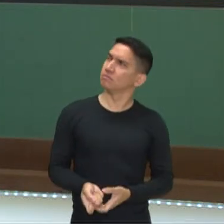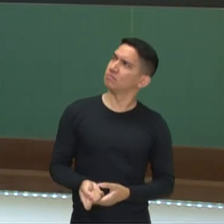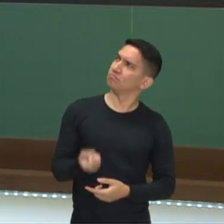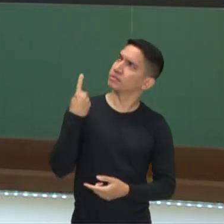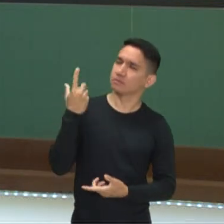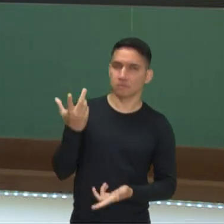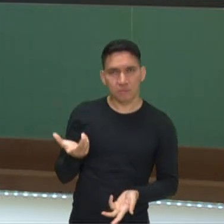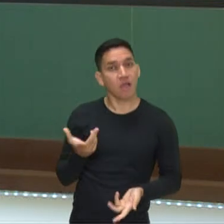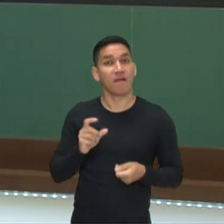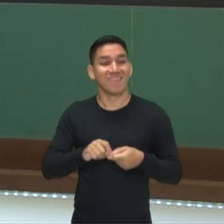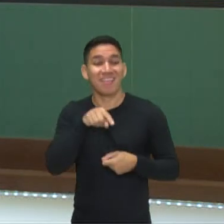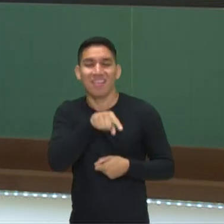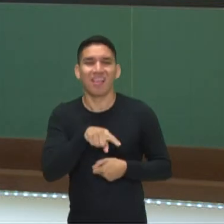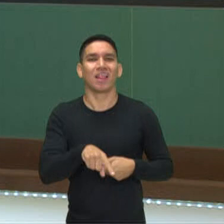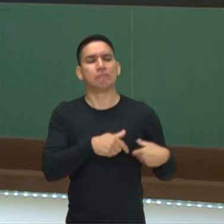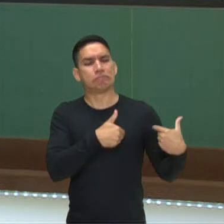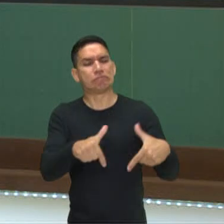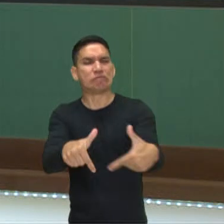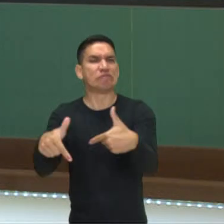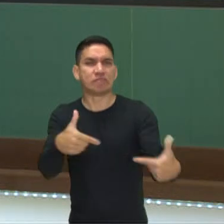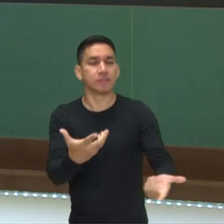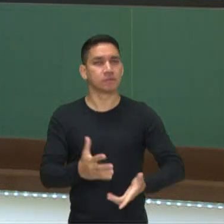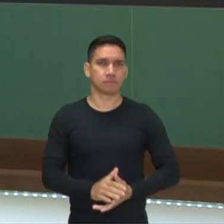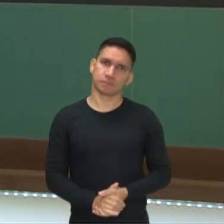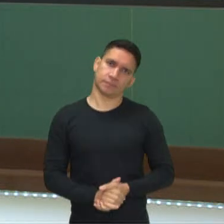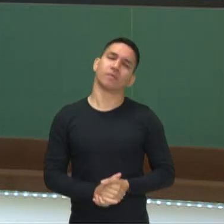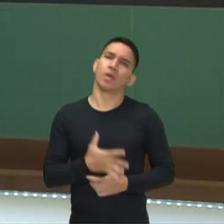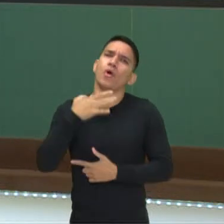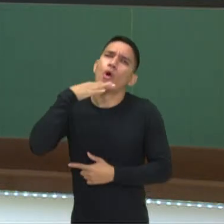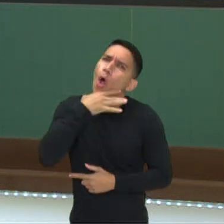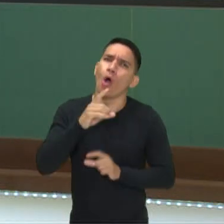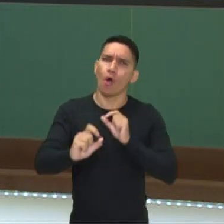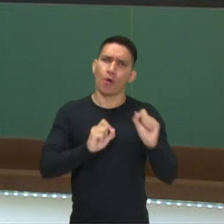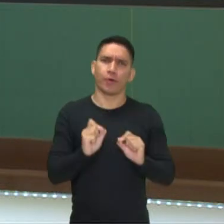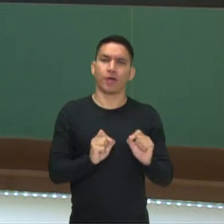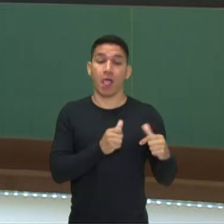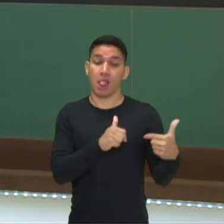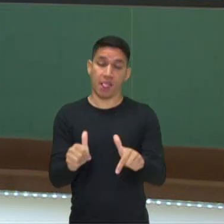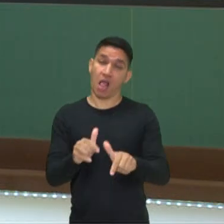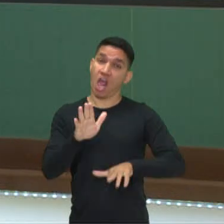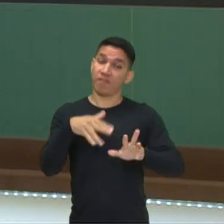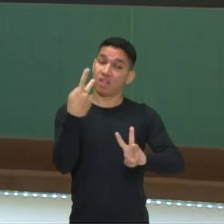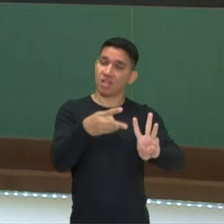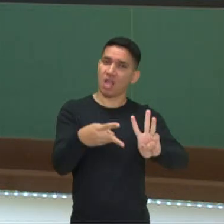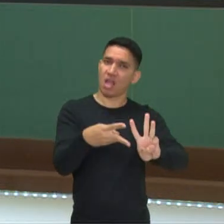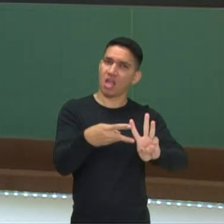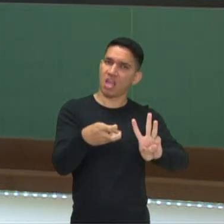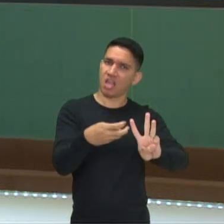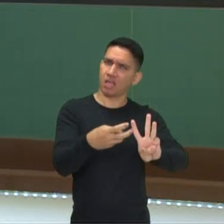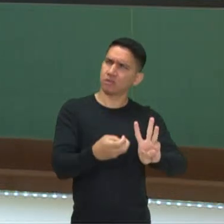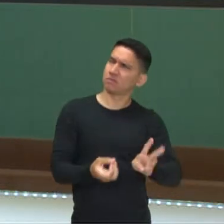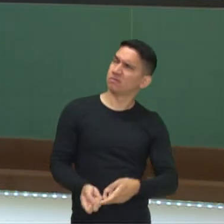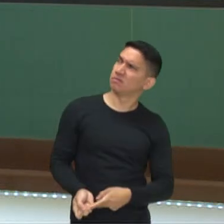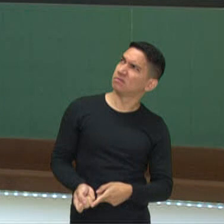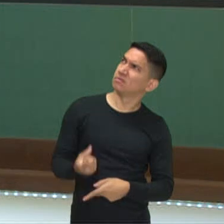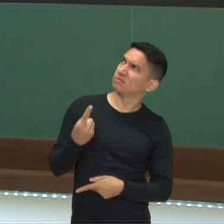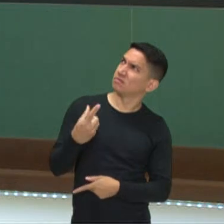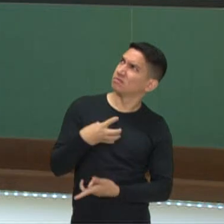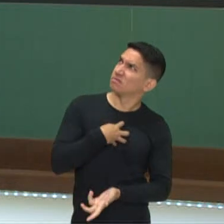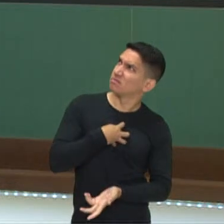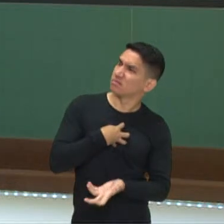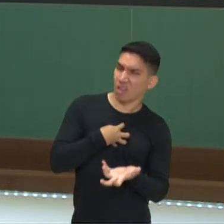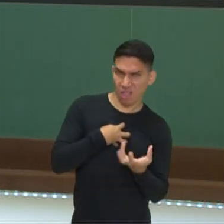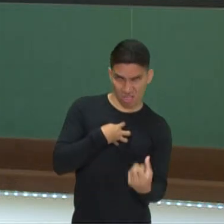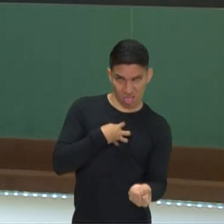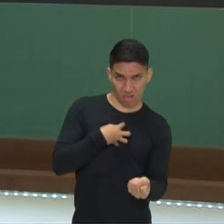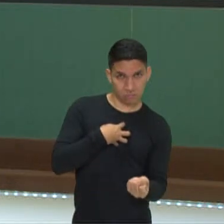produzir. E é claro que esse trabalho nem sempre era visto pelos indígenas de uma forma de bom grado, eles não queriam